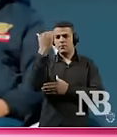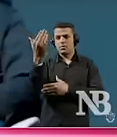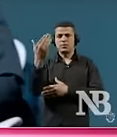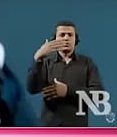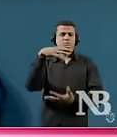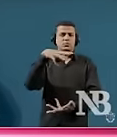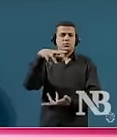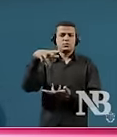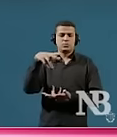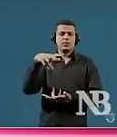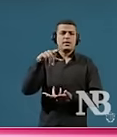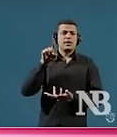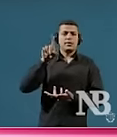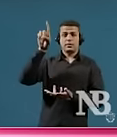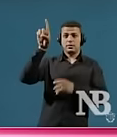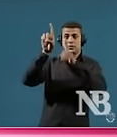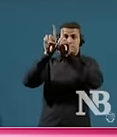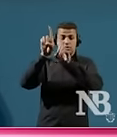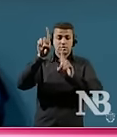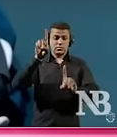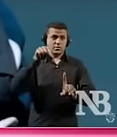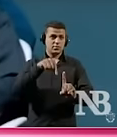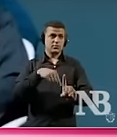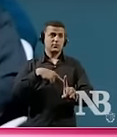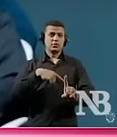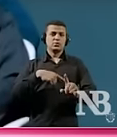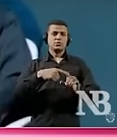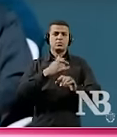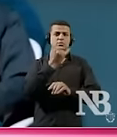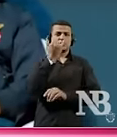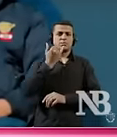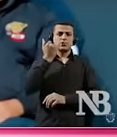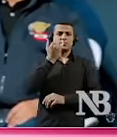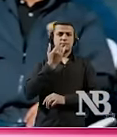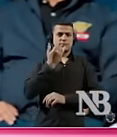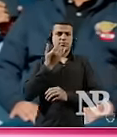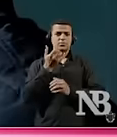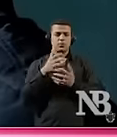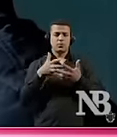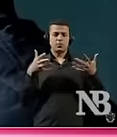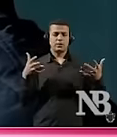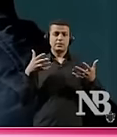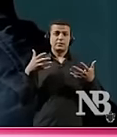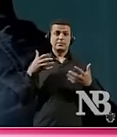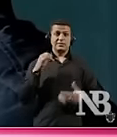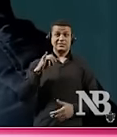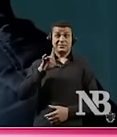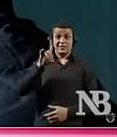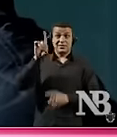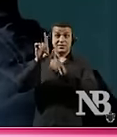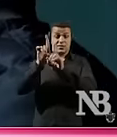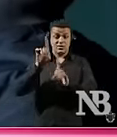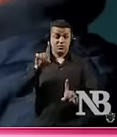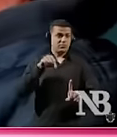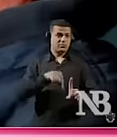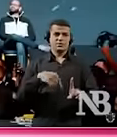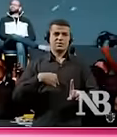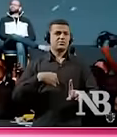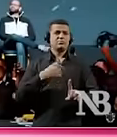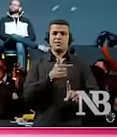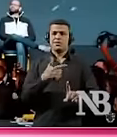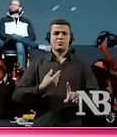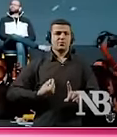pessoa, ela fez um sacrifício gigantesco, e sem ela nós não teríamos vida, sem ela nós não teríamos propósito,